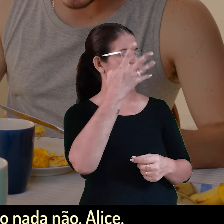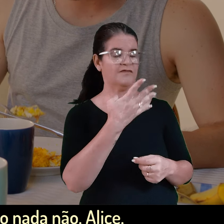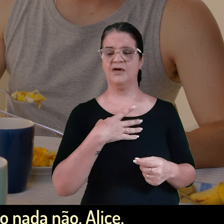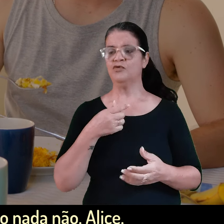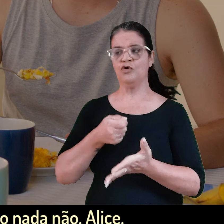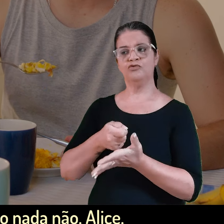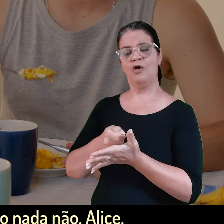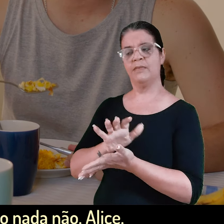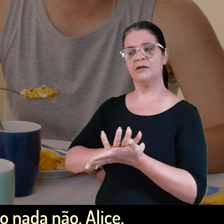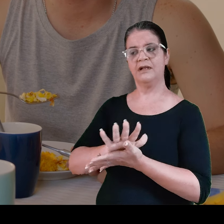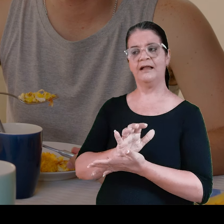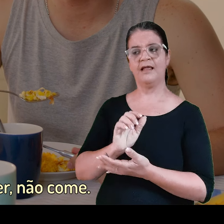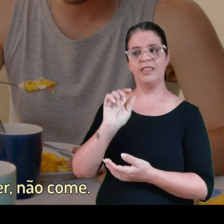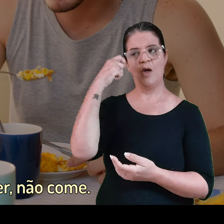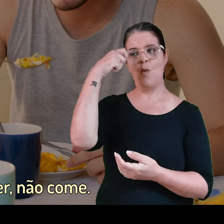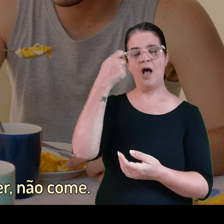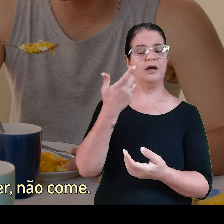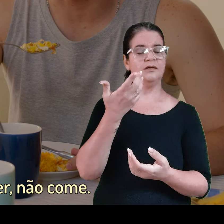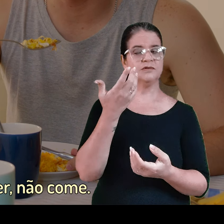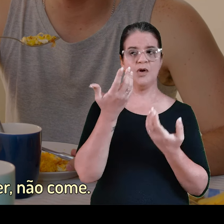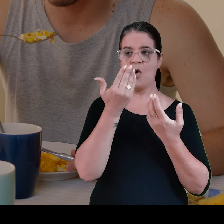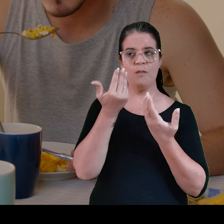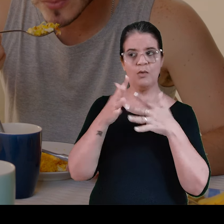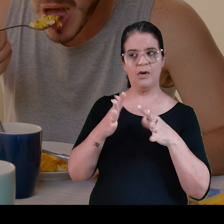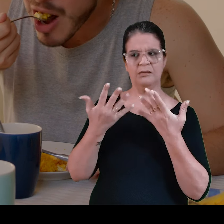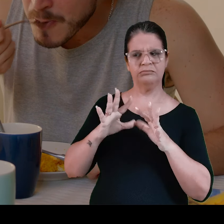Não tô te cobrando nada, não, Alice. Não quer comer, não come.